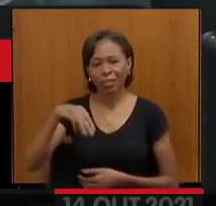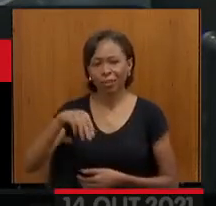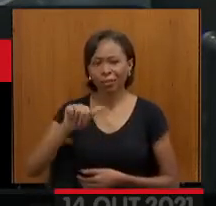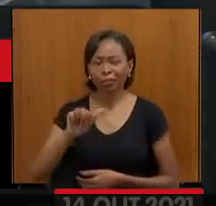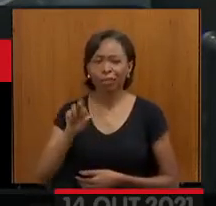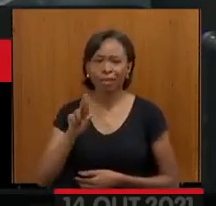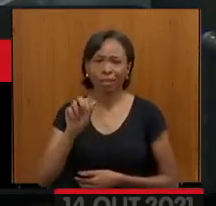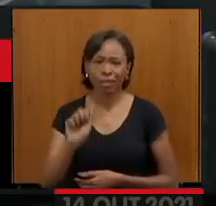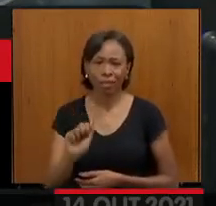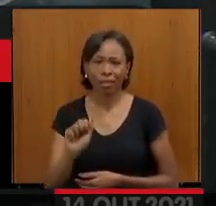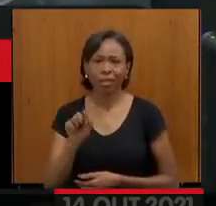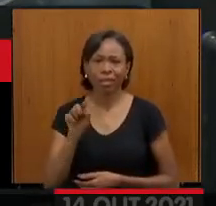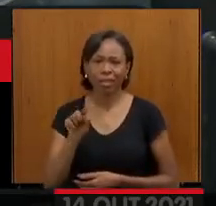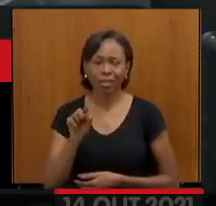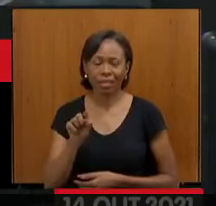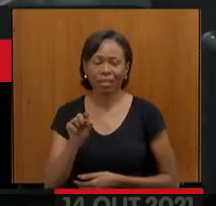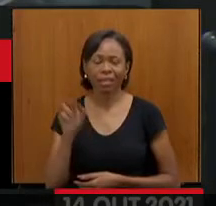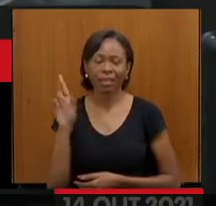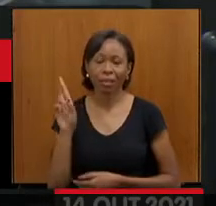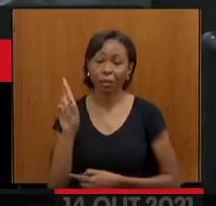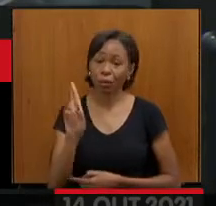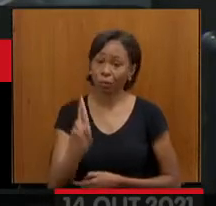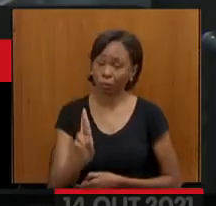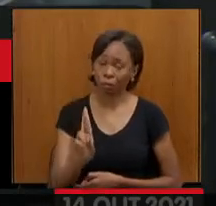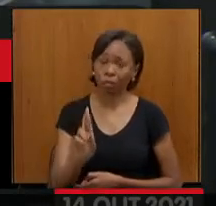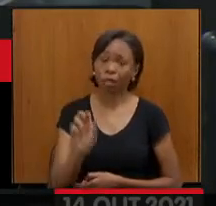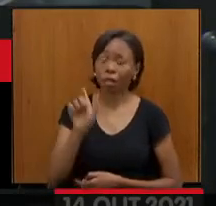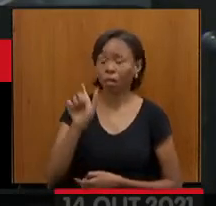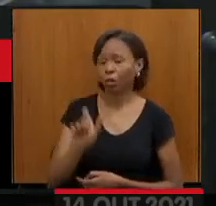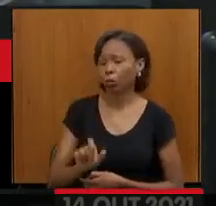que vem representando aí com muita